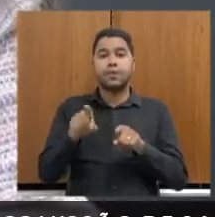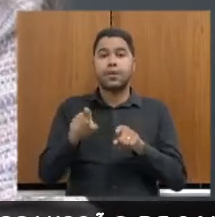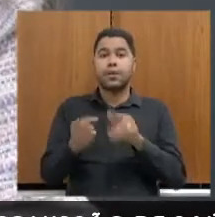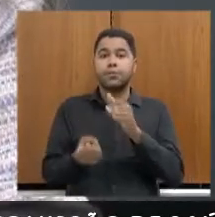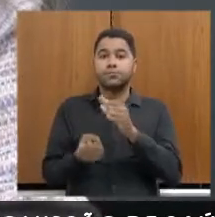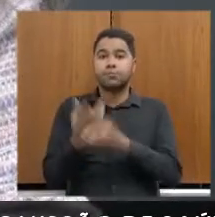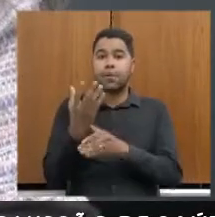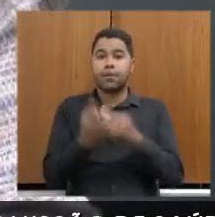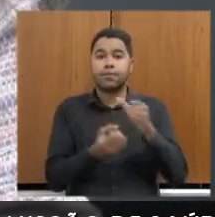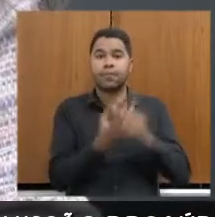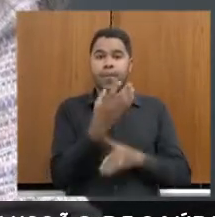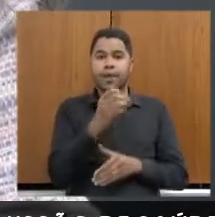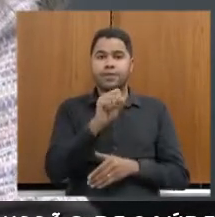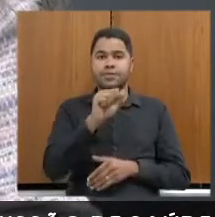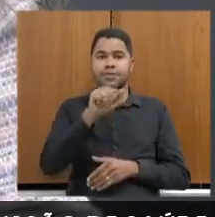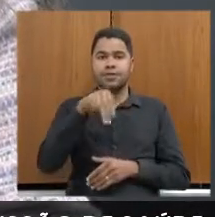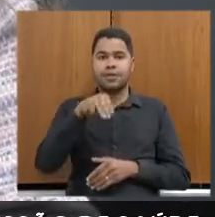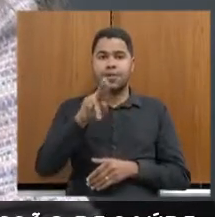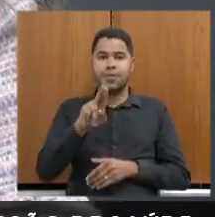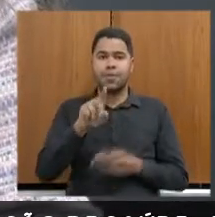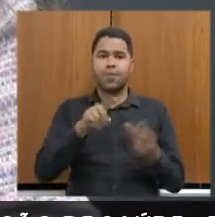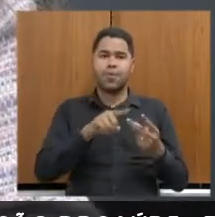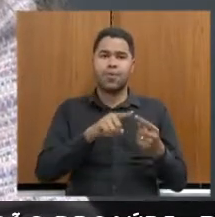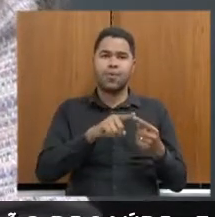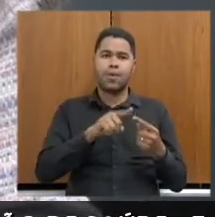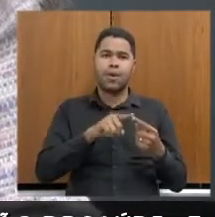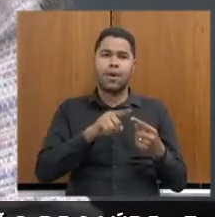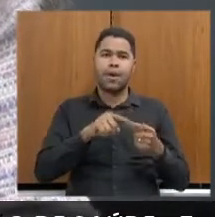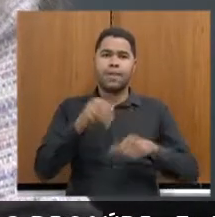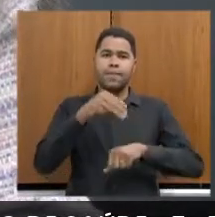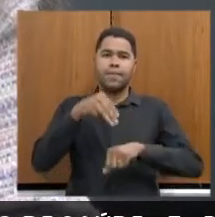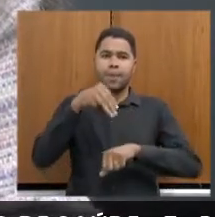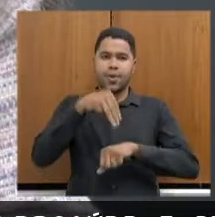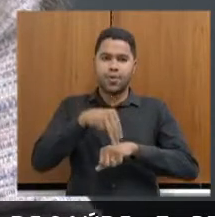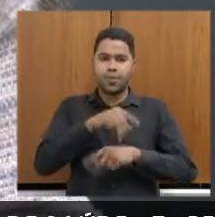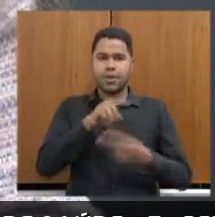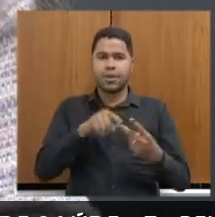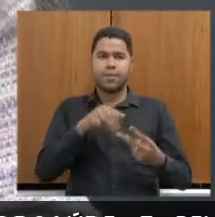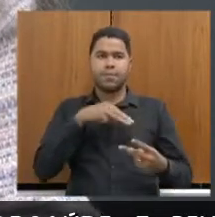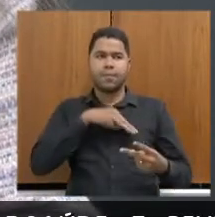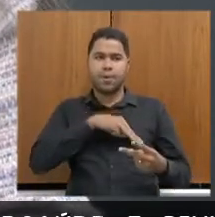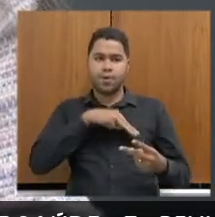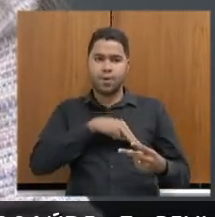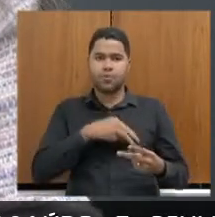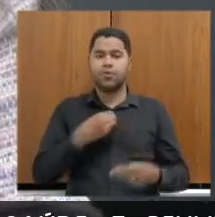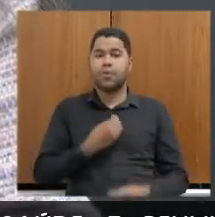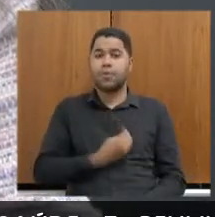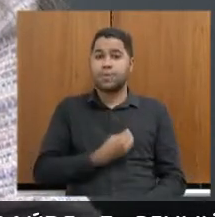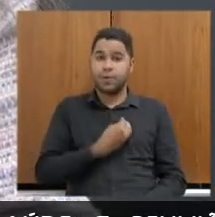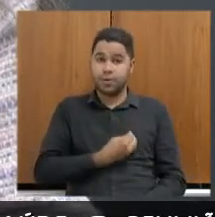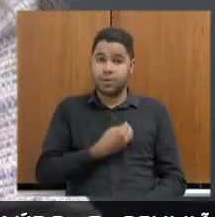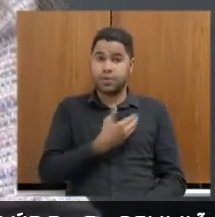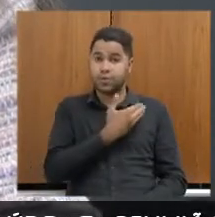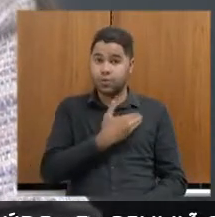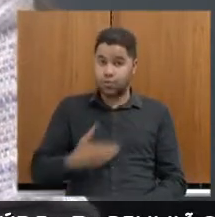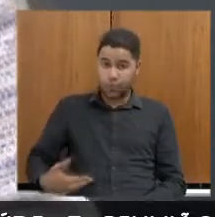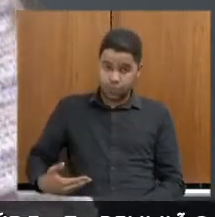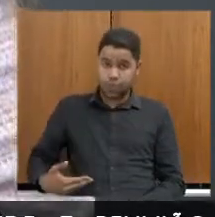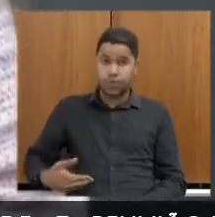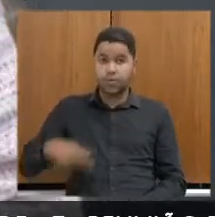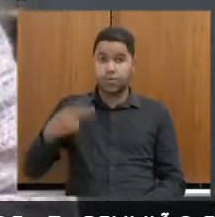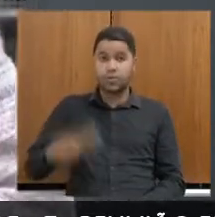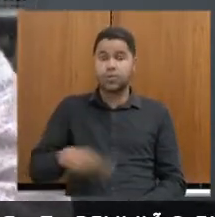bases do SAMU em Manhumirim e Manhuaçu nessa semana que passou com a presença do Governo do